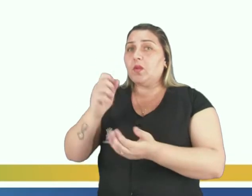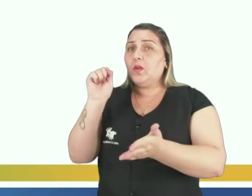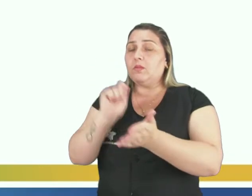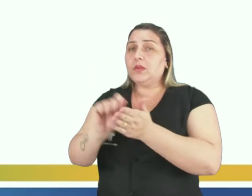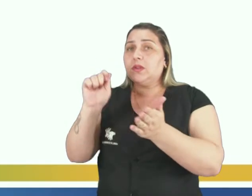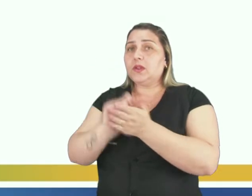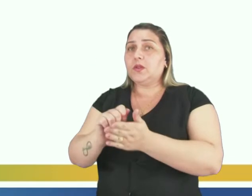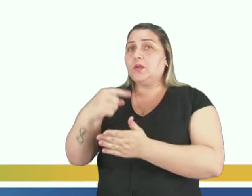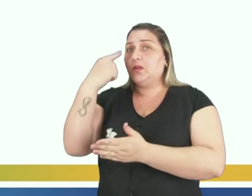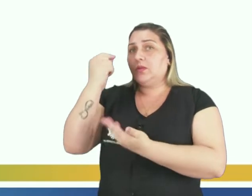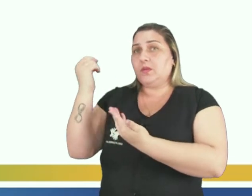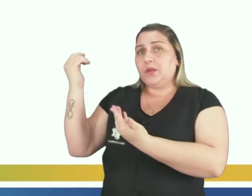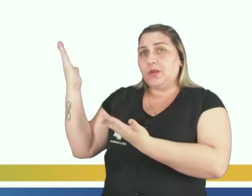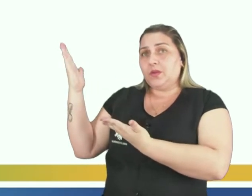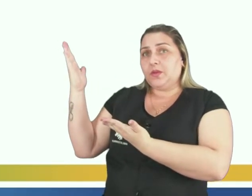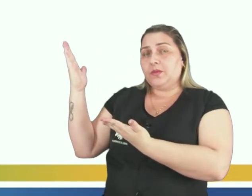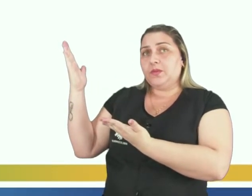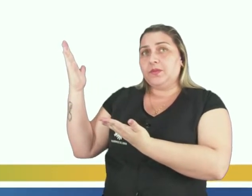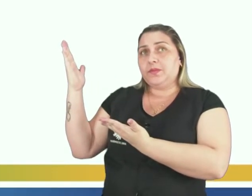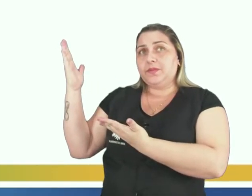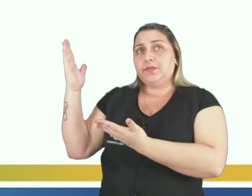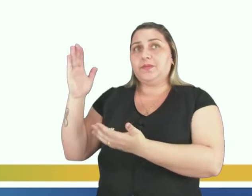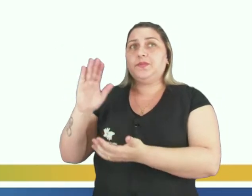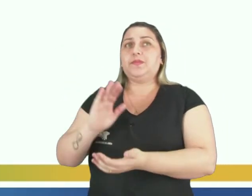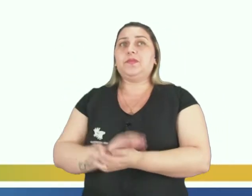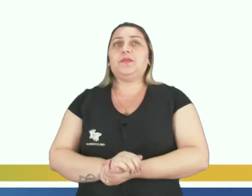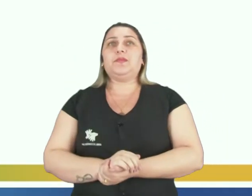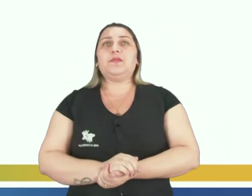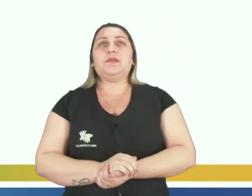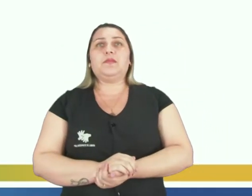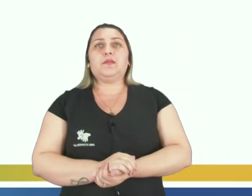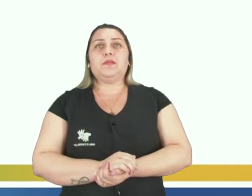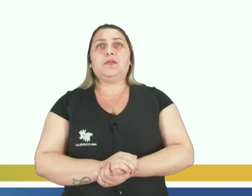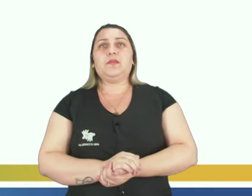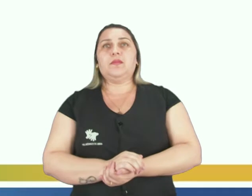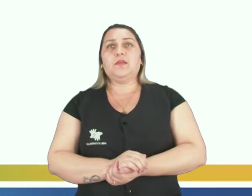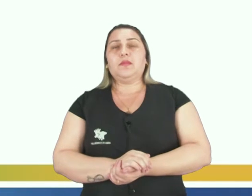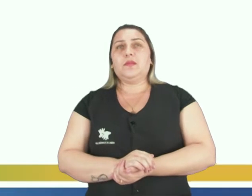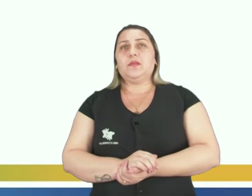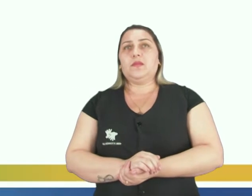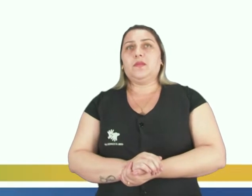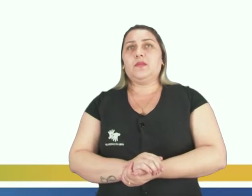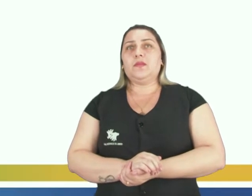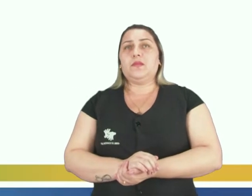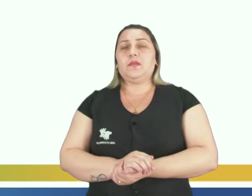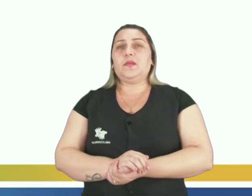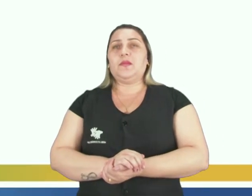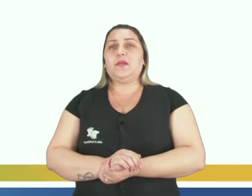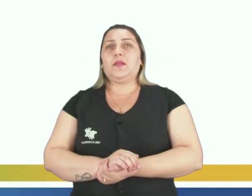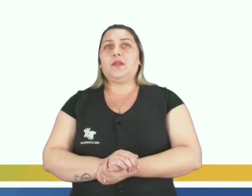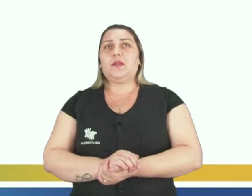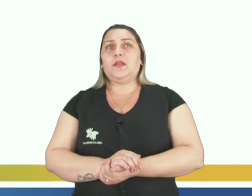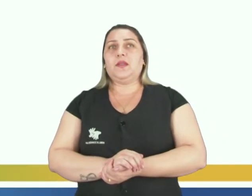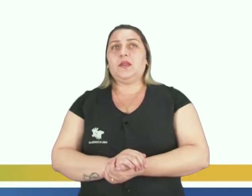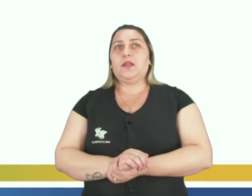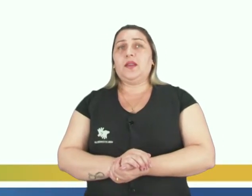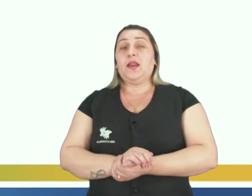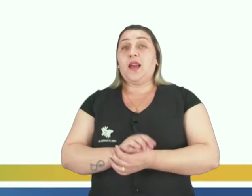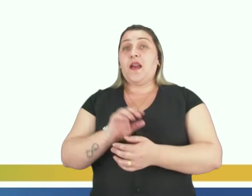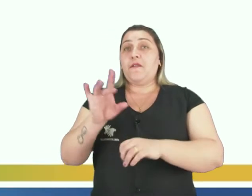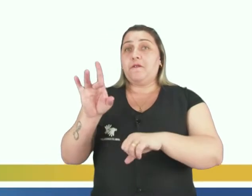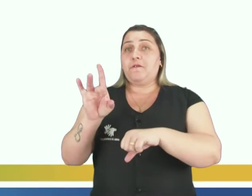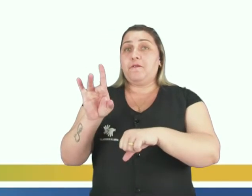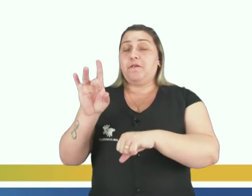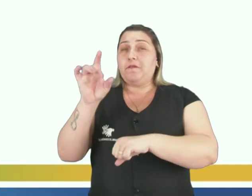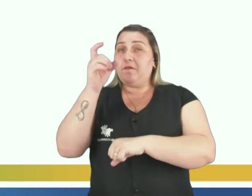certo? A segunda frase, ó, tu quieres comer paella. E eu pronuncio com a variante rioplatense, ó, vos querés